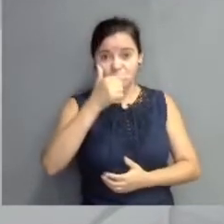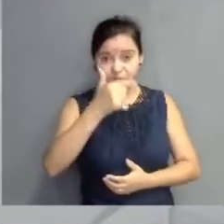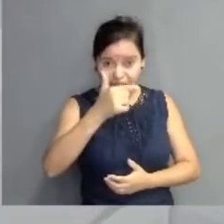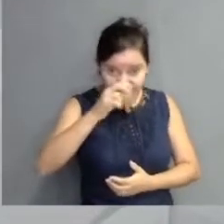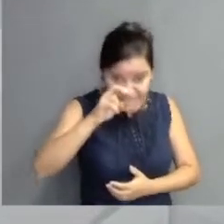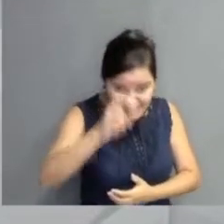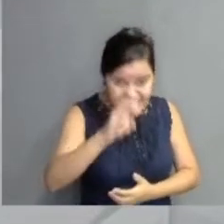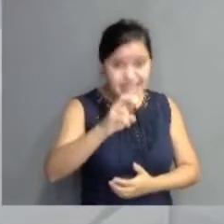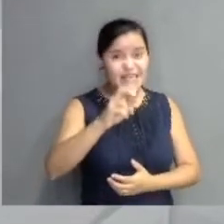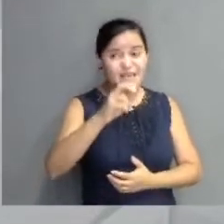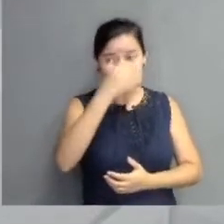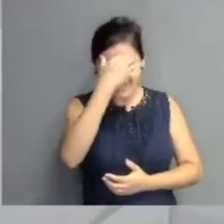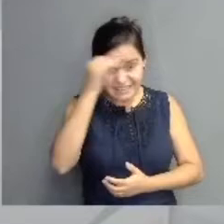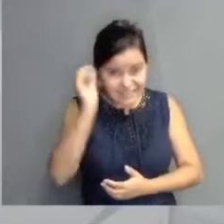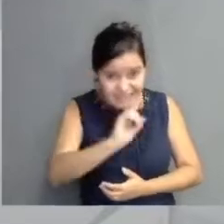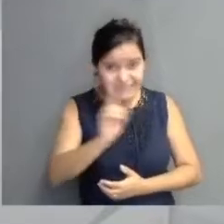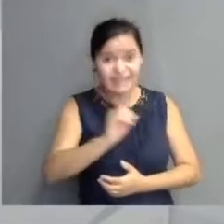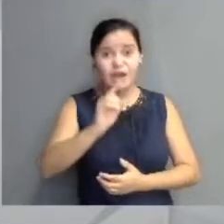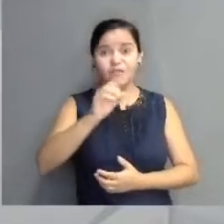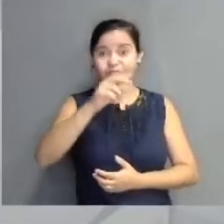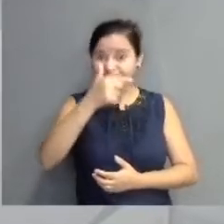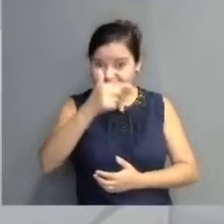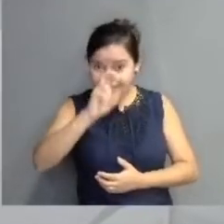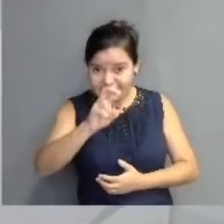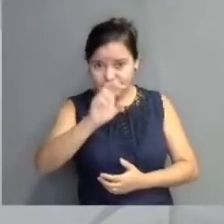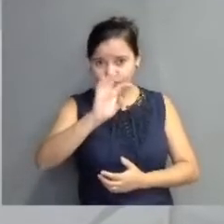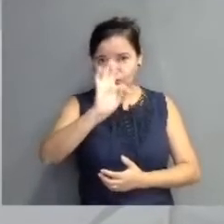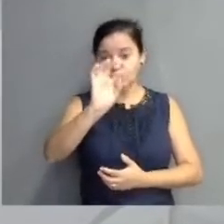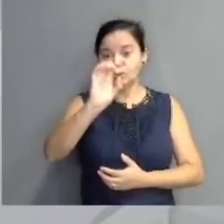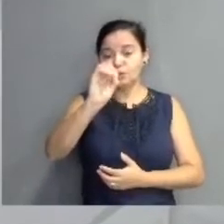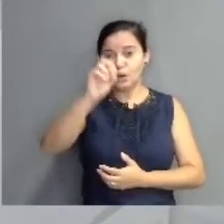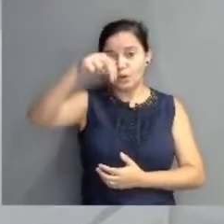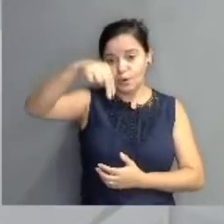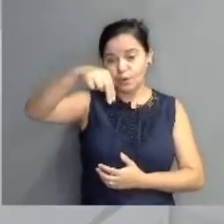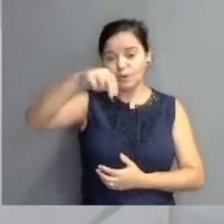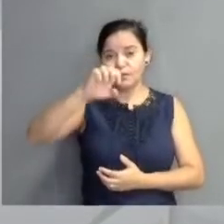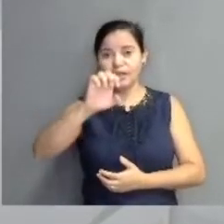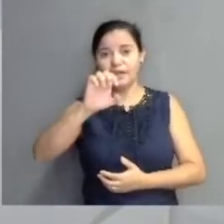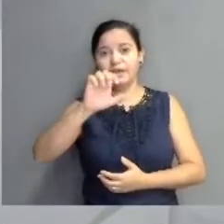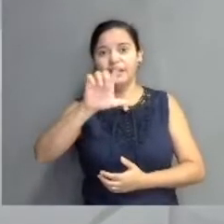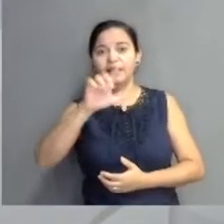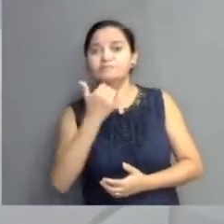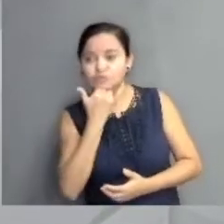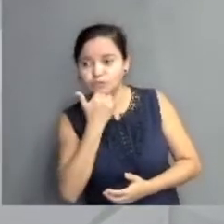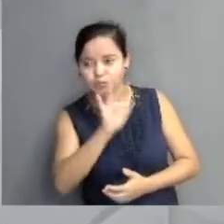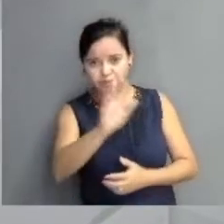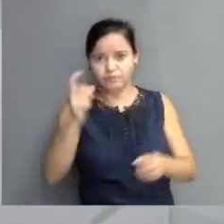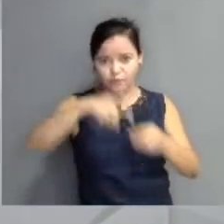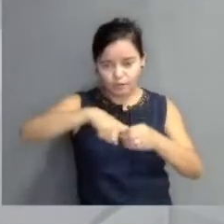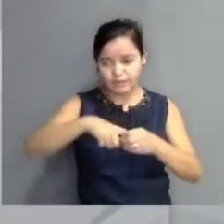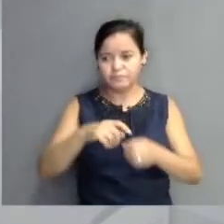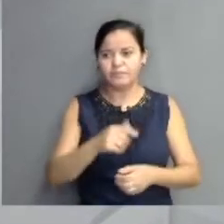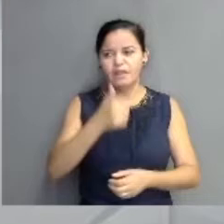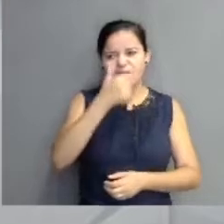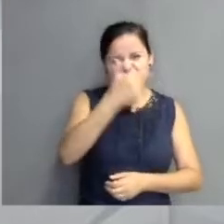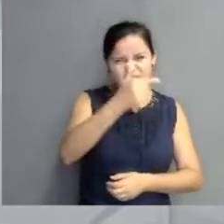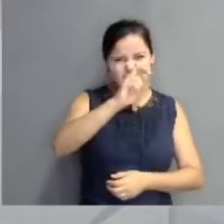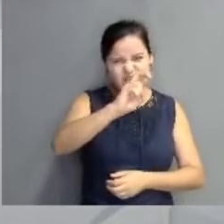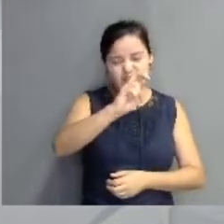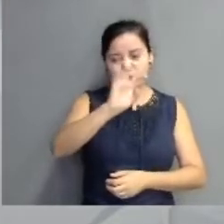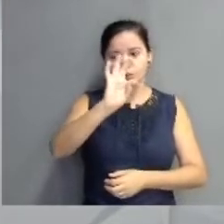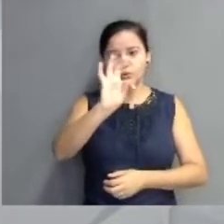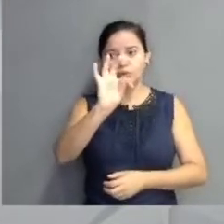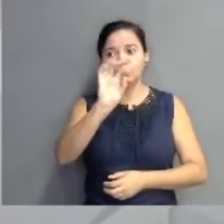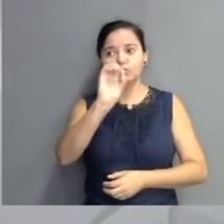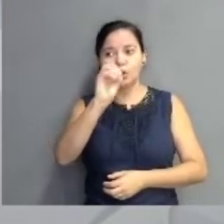toneladas por ano de lixo. Isso, lembrando a você, desculpa, volta de novo aí, por favor, o slide aí. 25 toneladas